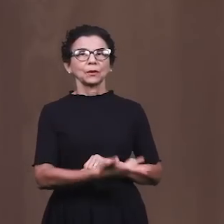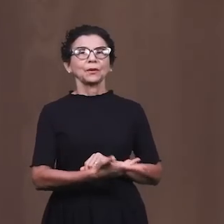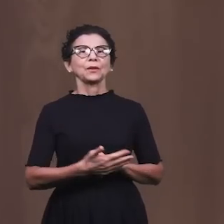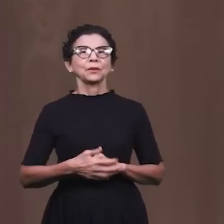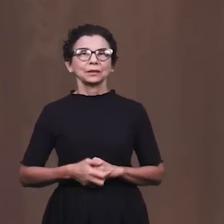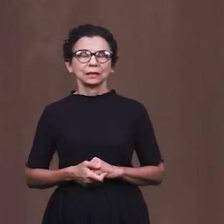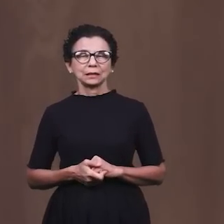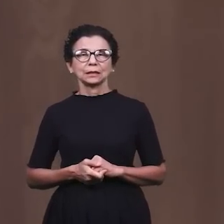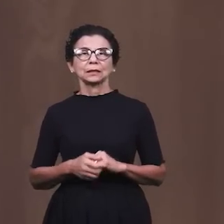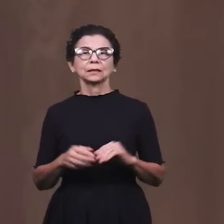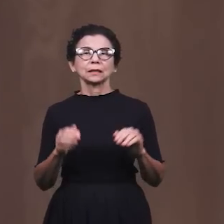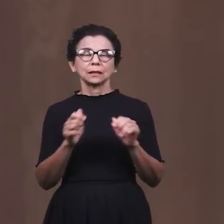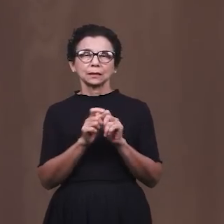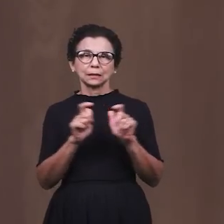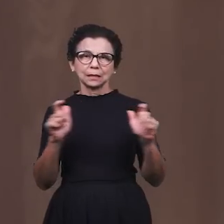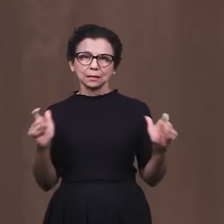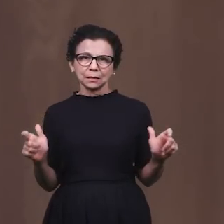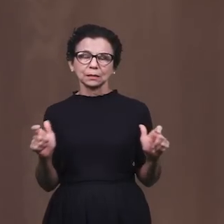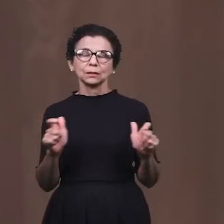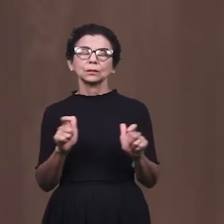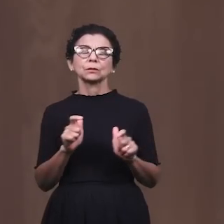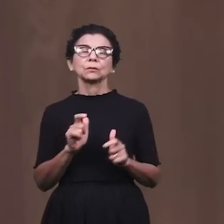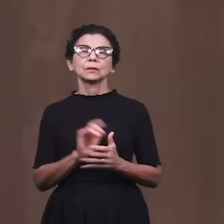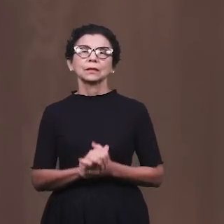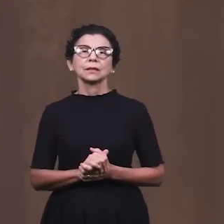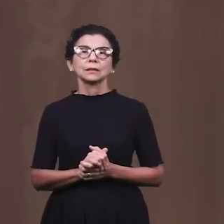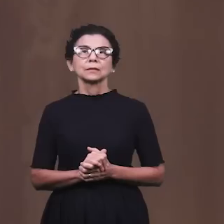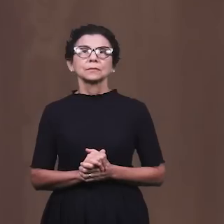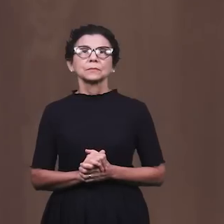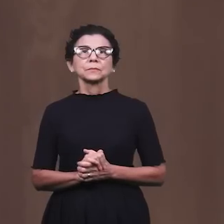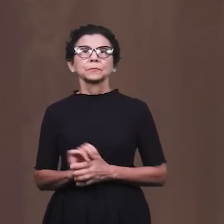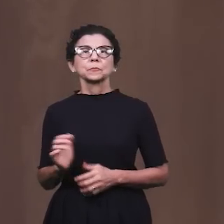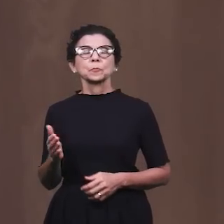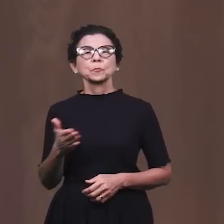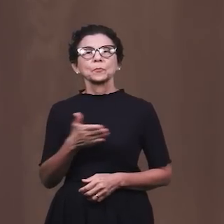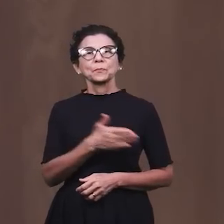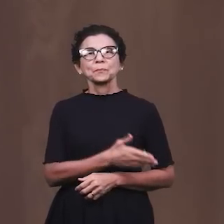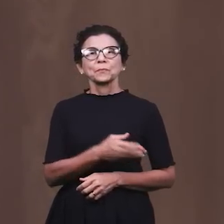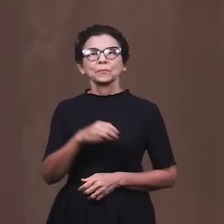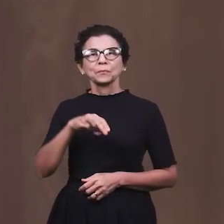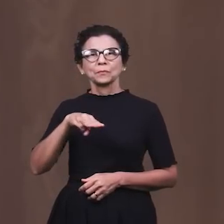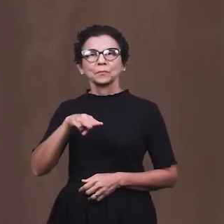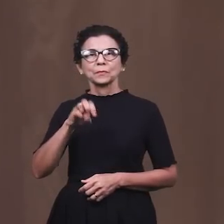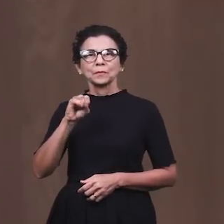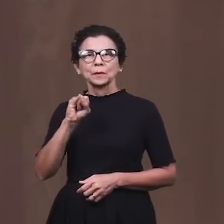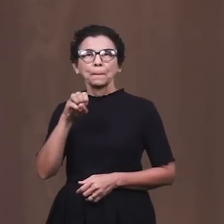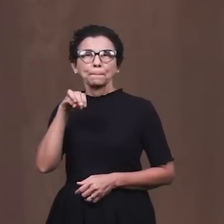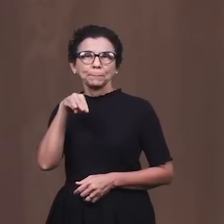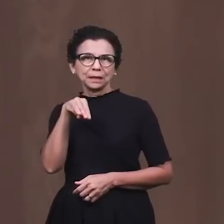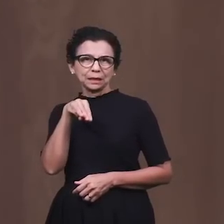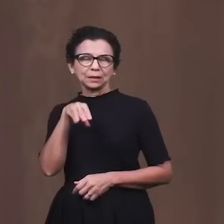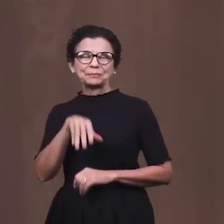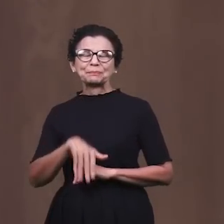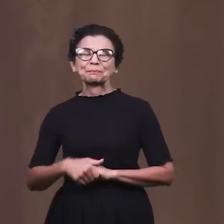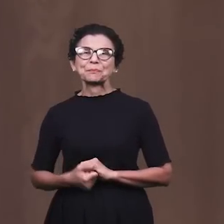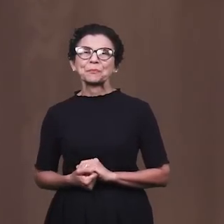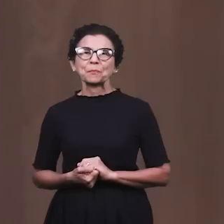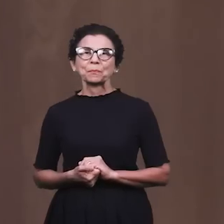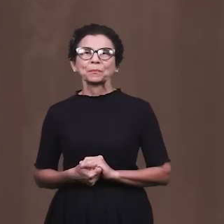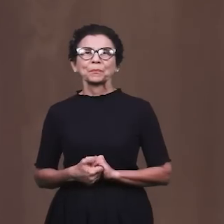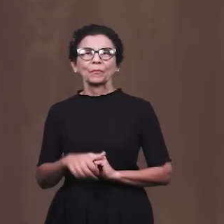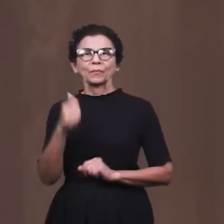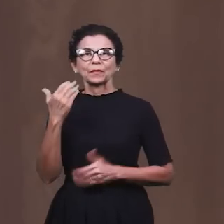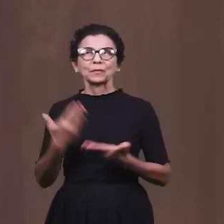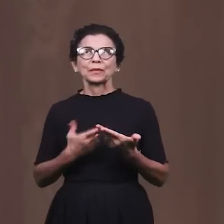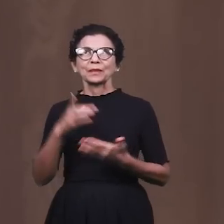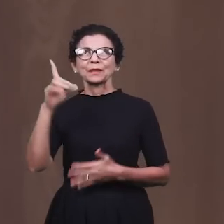se chama Jongmin Park, ela nós chamamos de Min, né? A Min é uma jovem maravilhosa, uma serva de Deus, muito